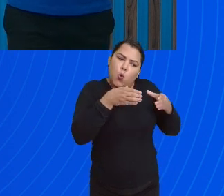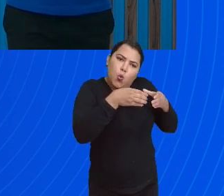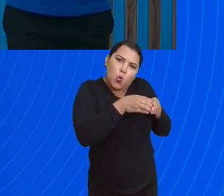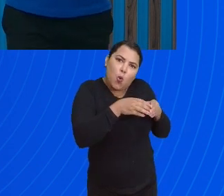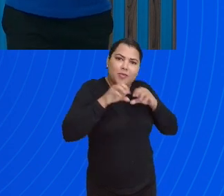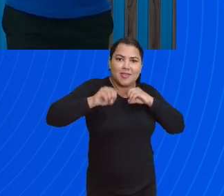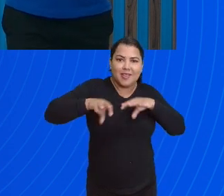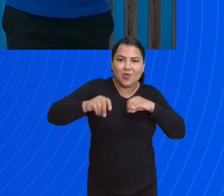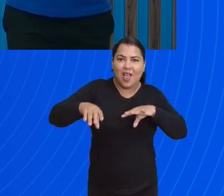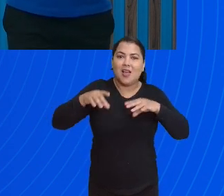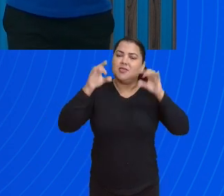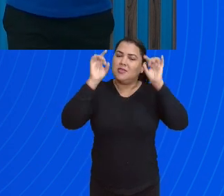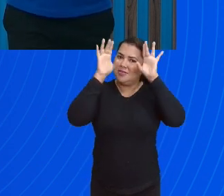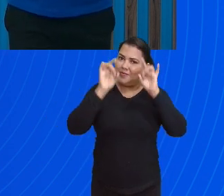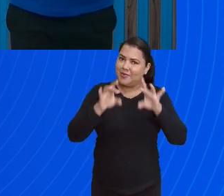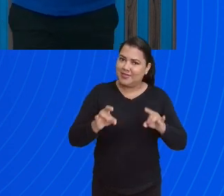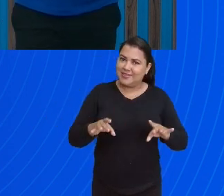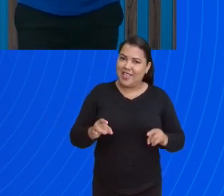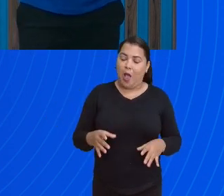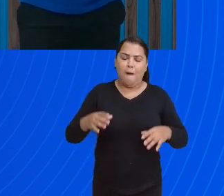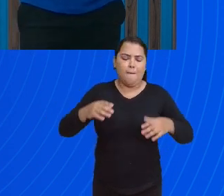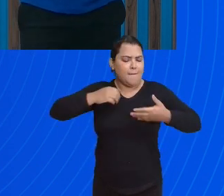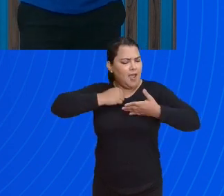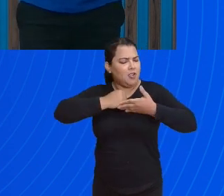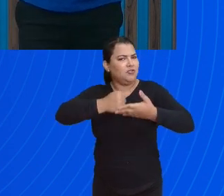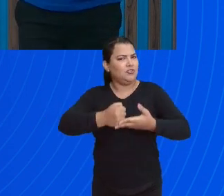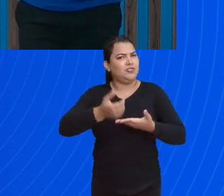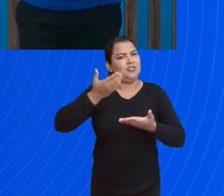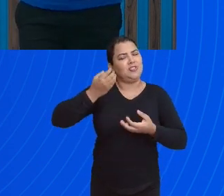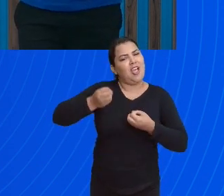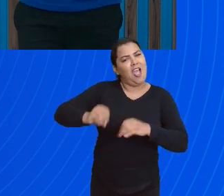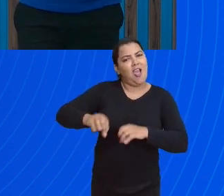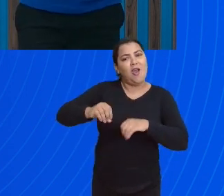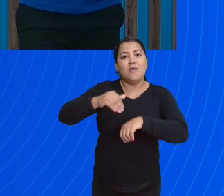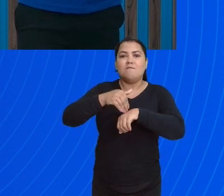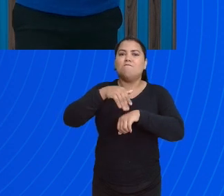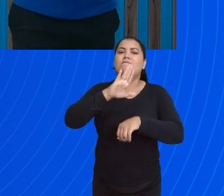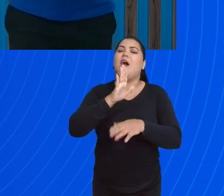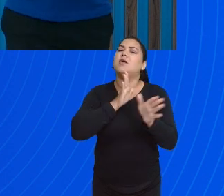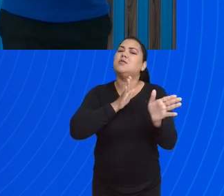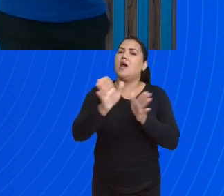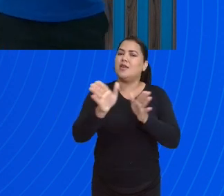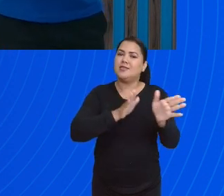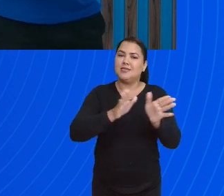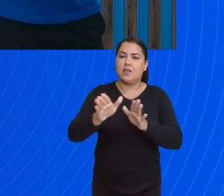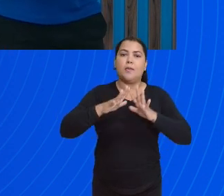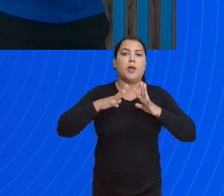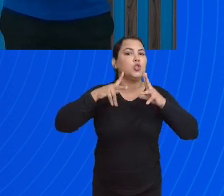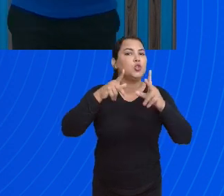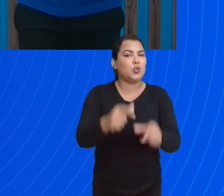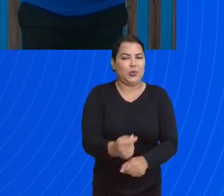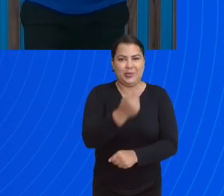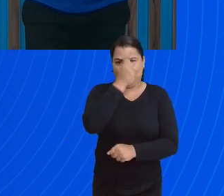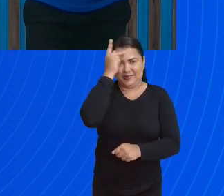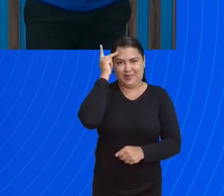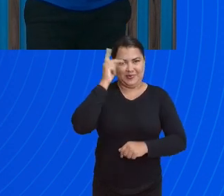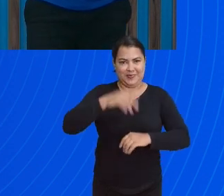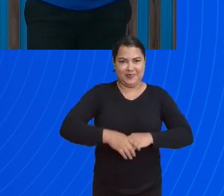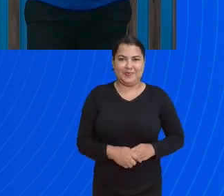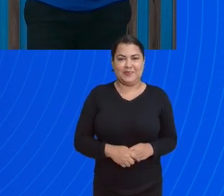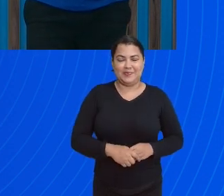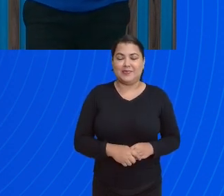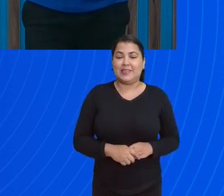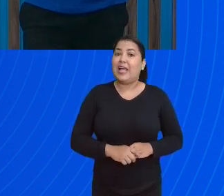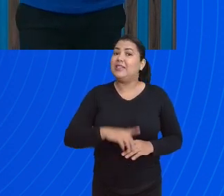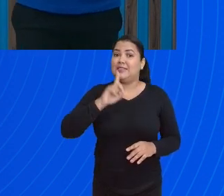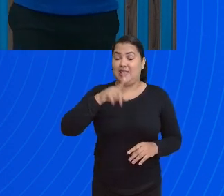educação especial para deixar a aula mais acessível, né, deixar a apresentação mais acessível para todos, né? Então,